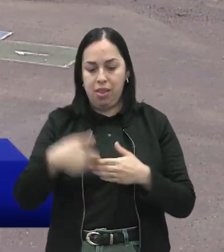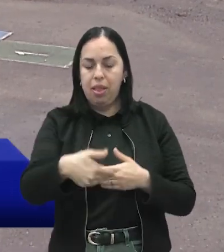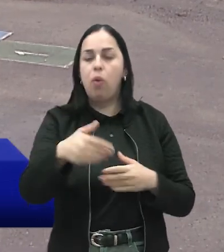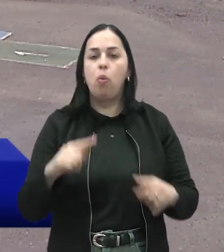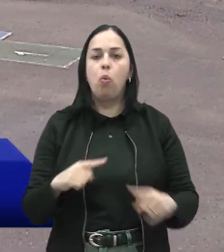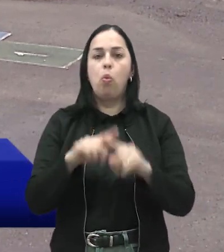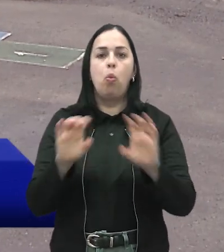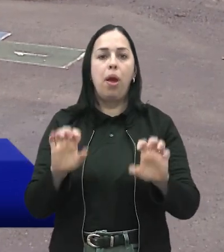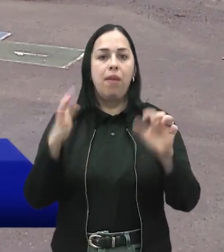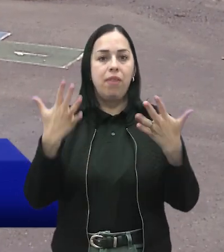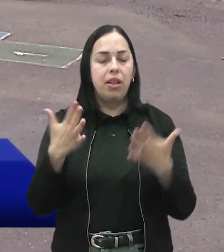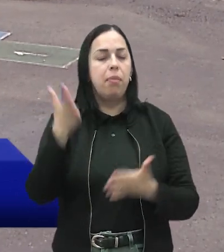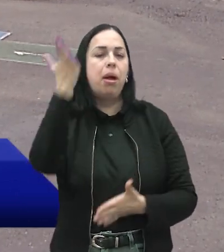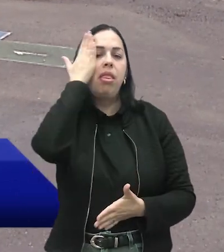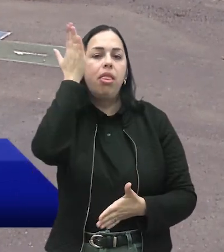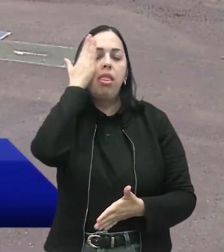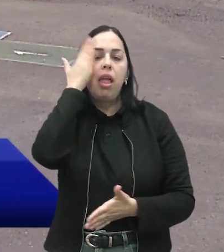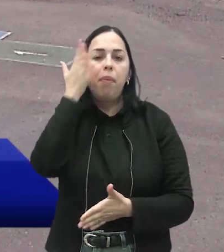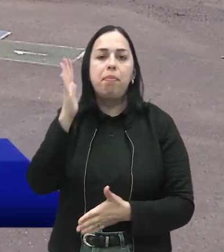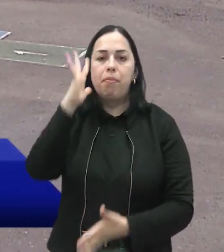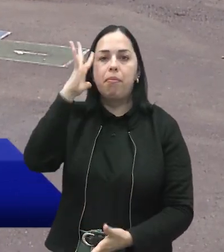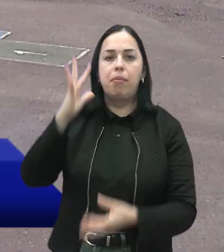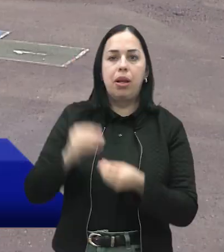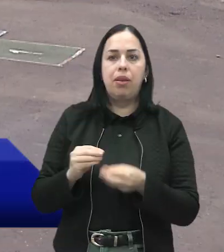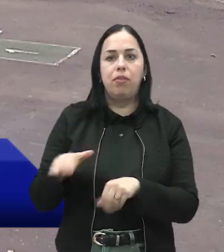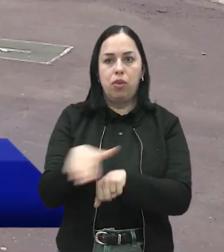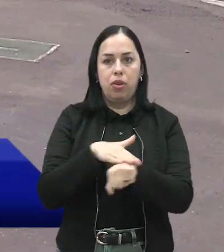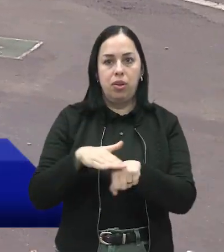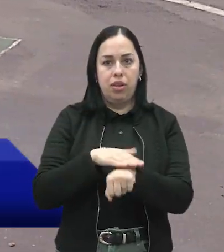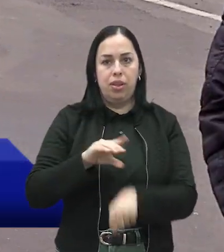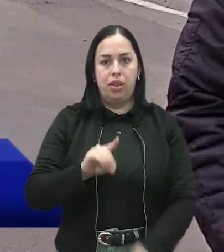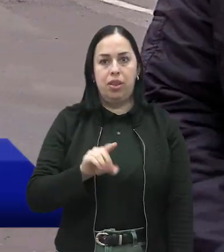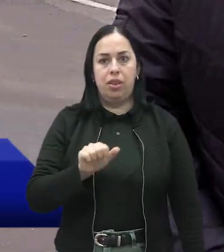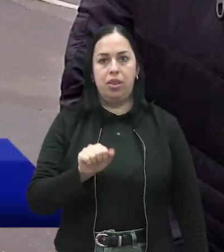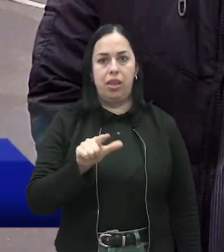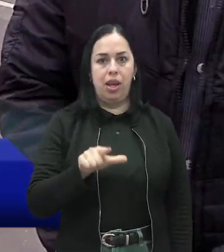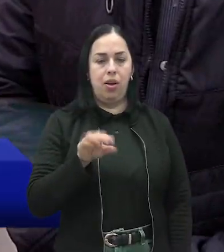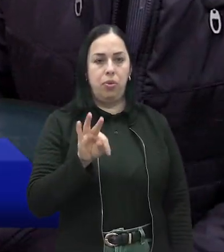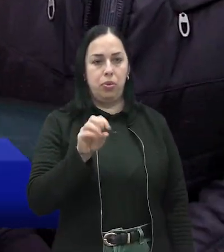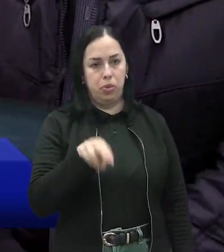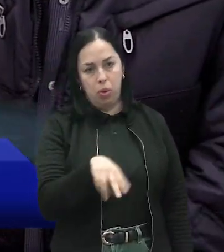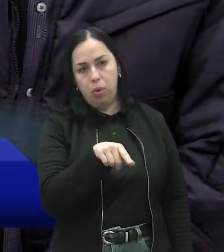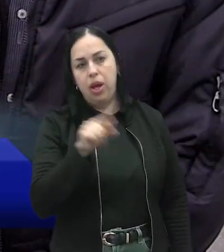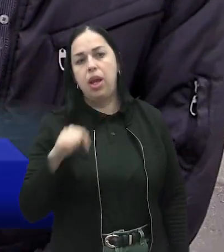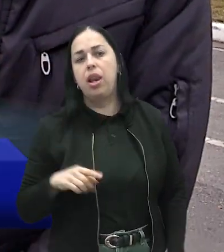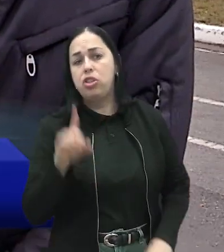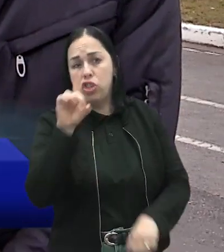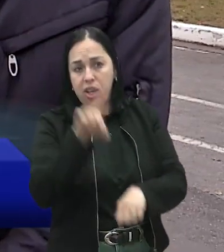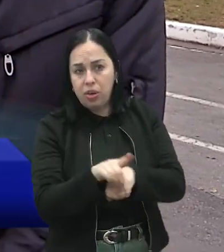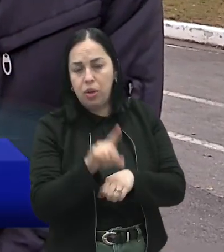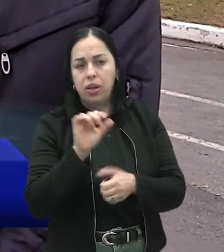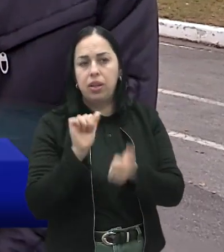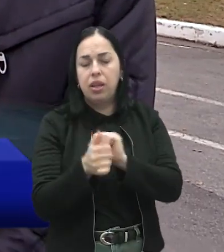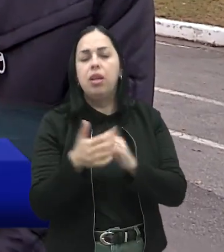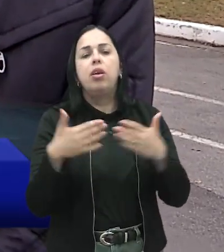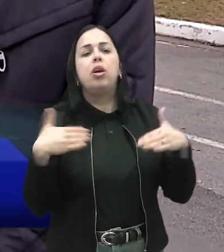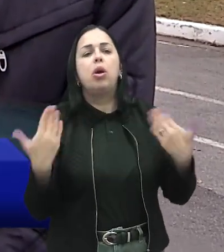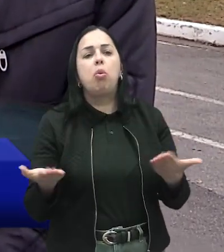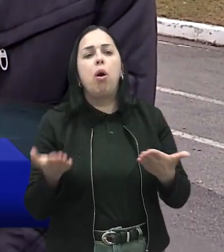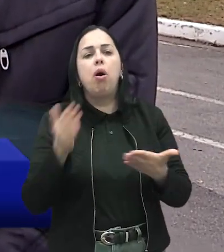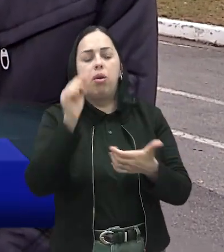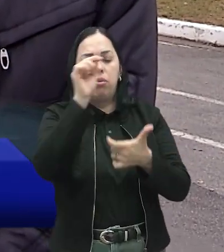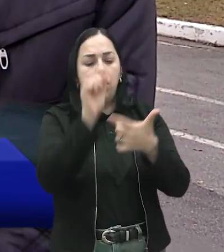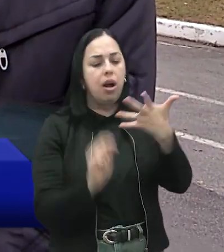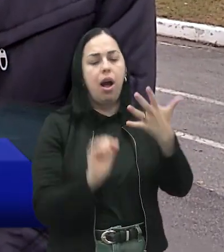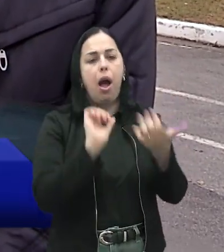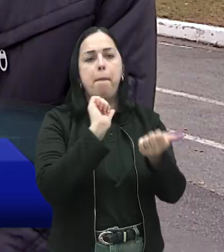e a prefeitura. E para a gente entender melhor como que as pessoas podem se inscrever, eu vou conversar com o Dalton Duarte, diretor da Juventude. Dalton, quais são as